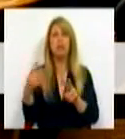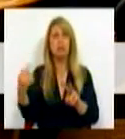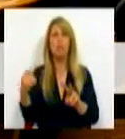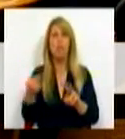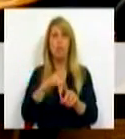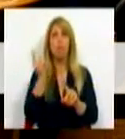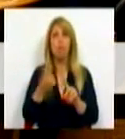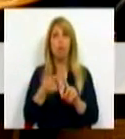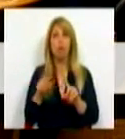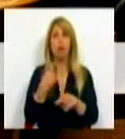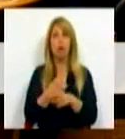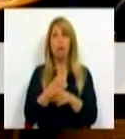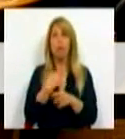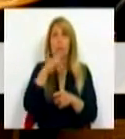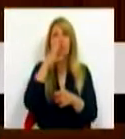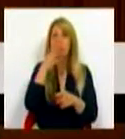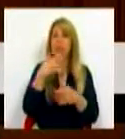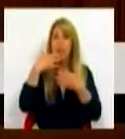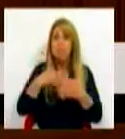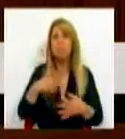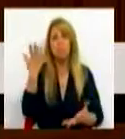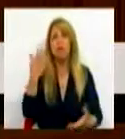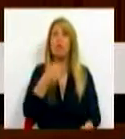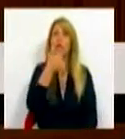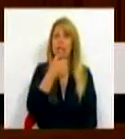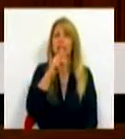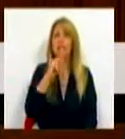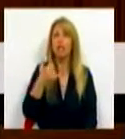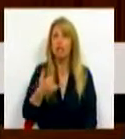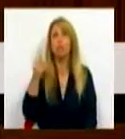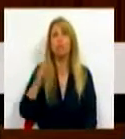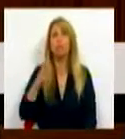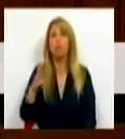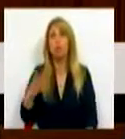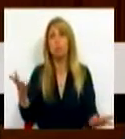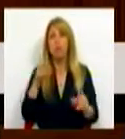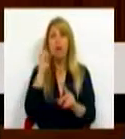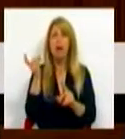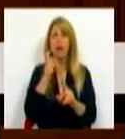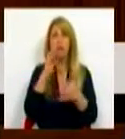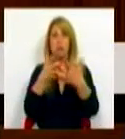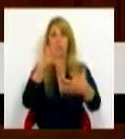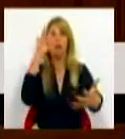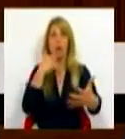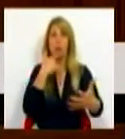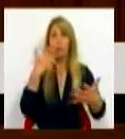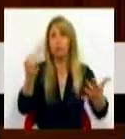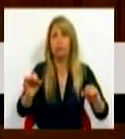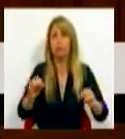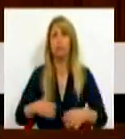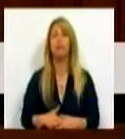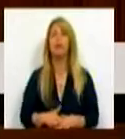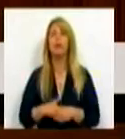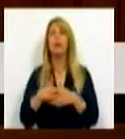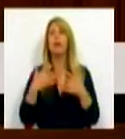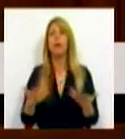nesse ano, não lhe sei precisar. São 532 milhões, mas penso que a revisão também não tinha um impacto muito significativo aqui.